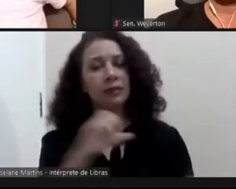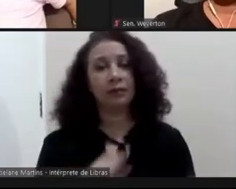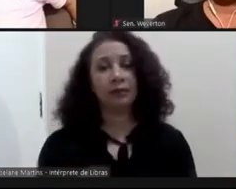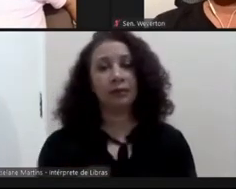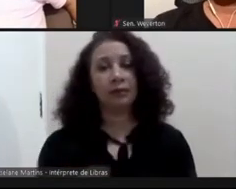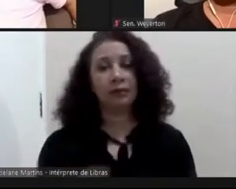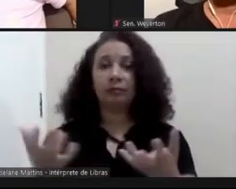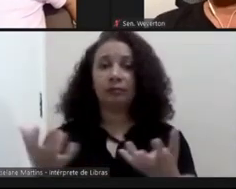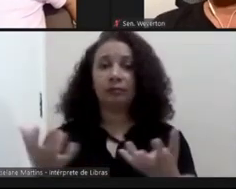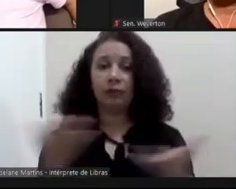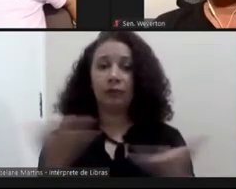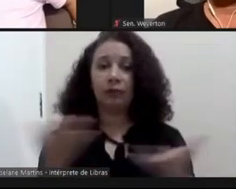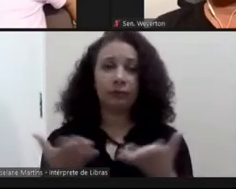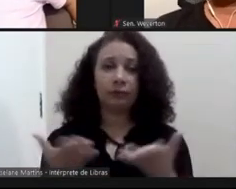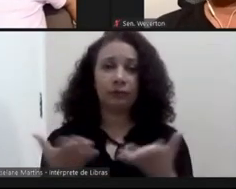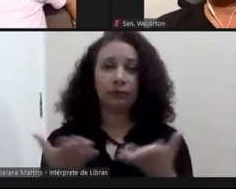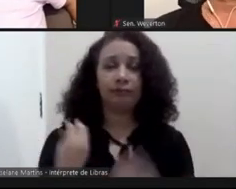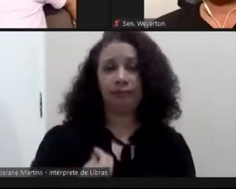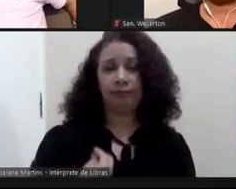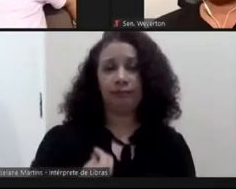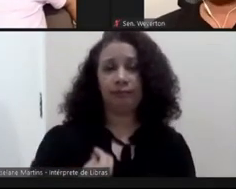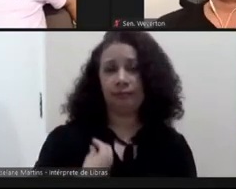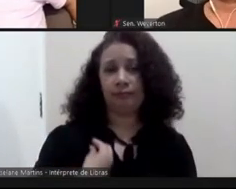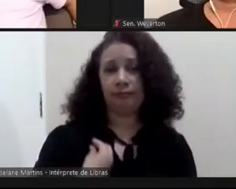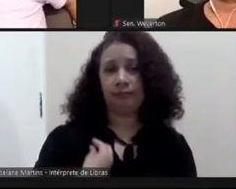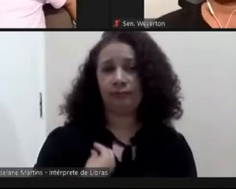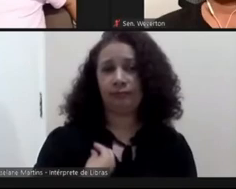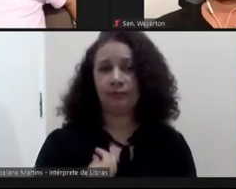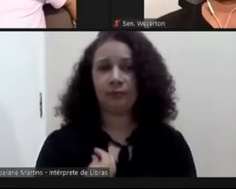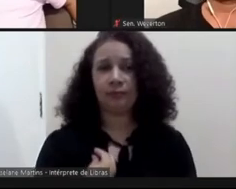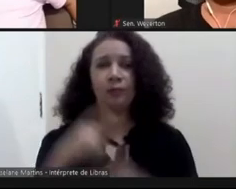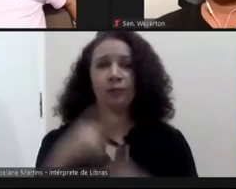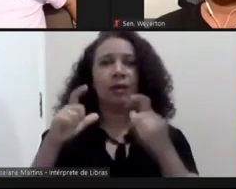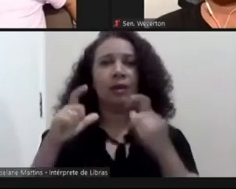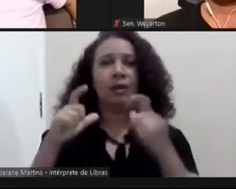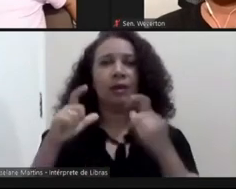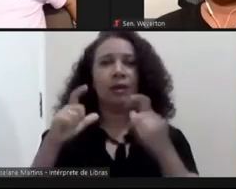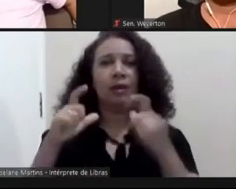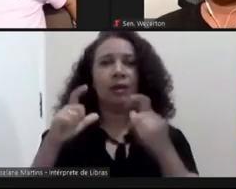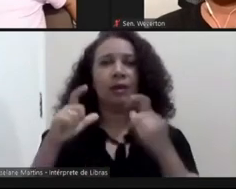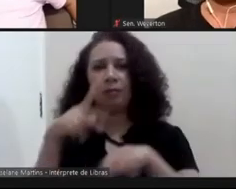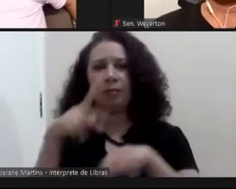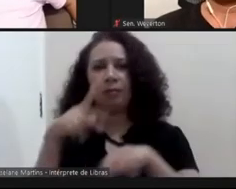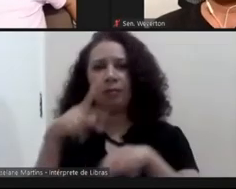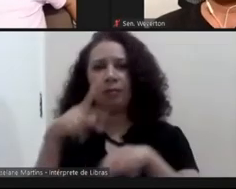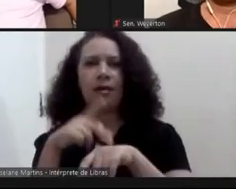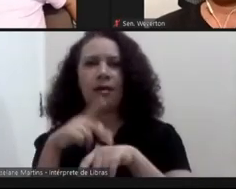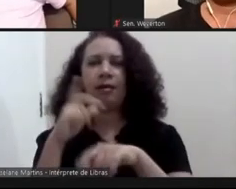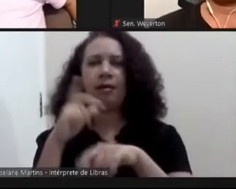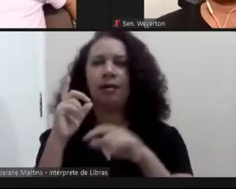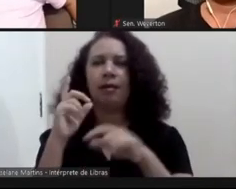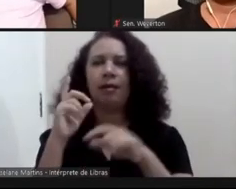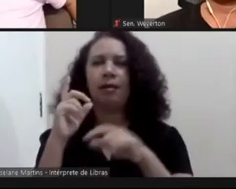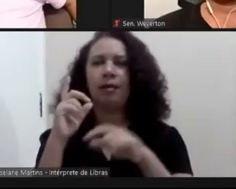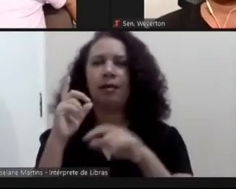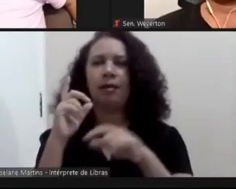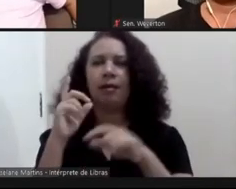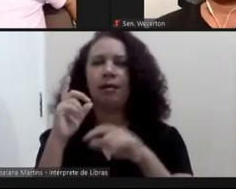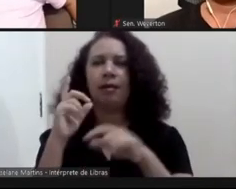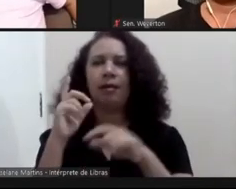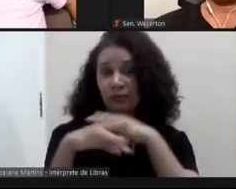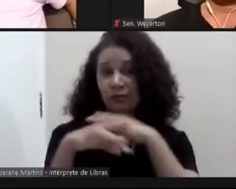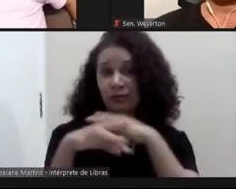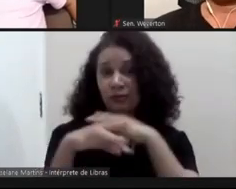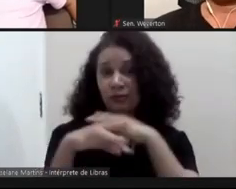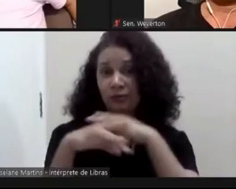uma pré-bienal presencial, lá nas praças, lá no centro, com show, com arte na rua. Hoje de manhã a gente teve